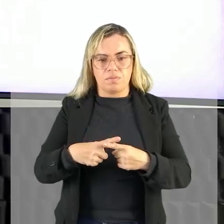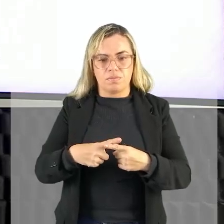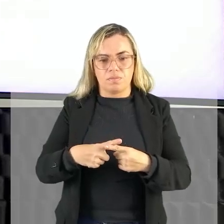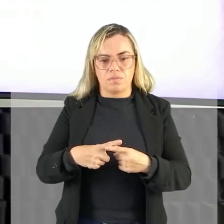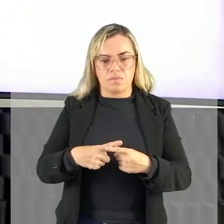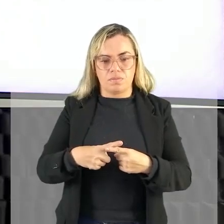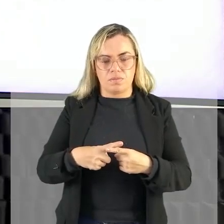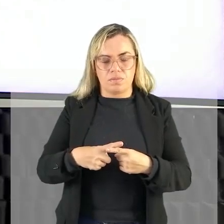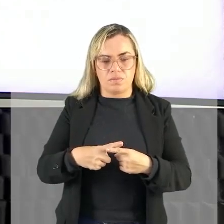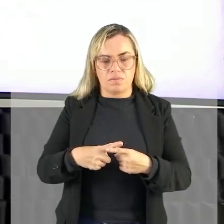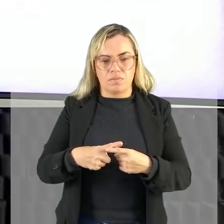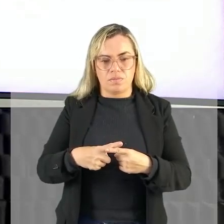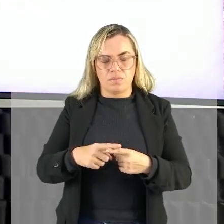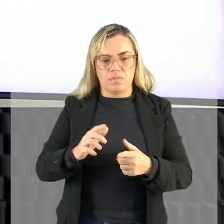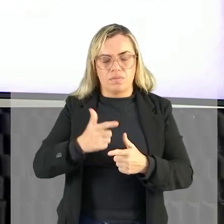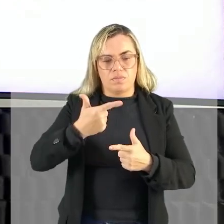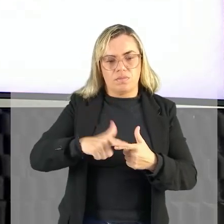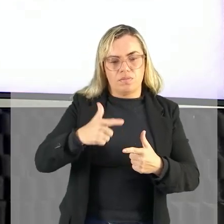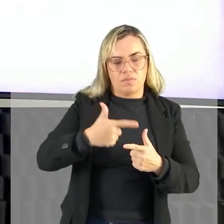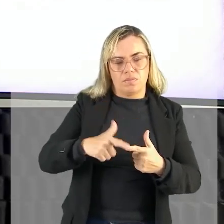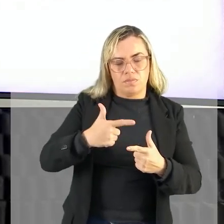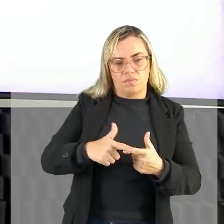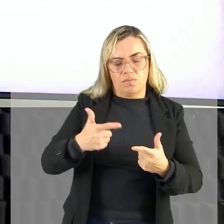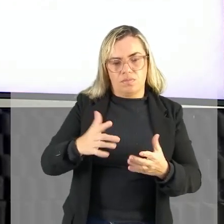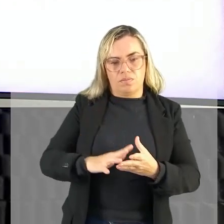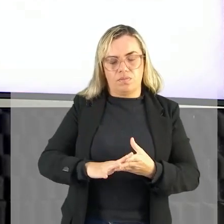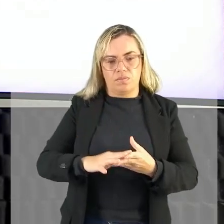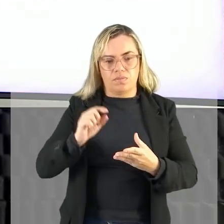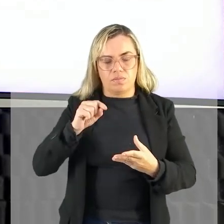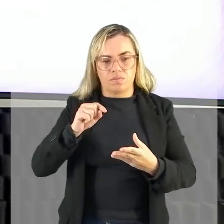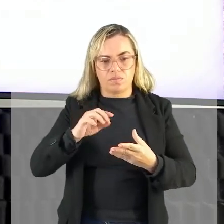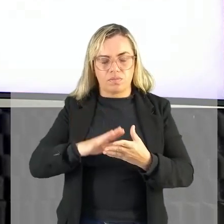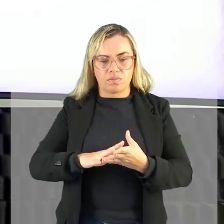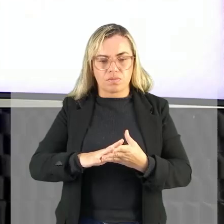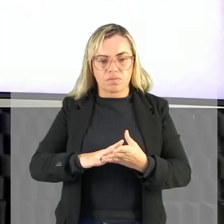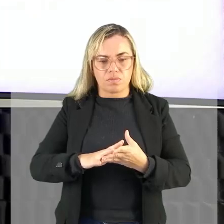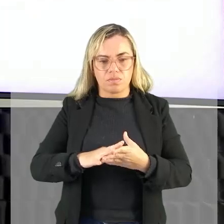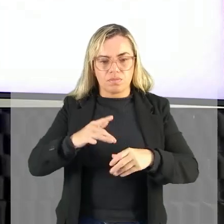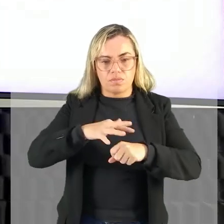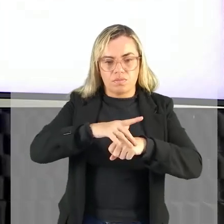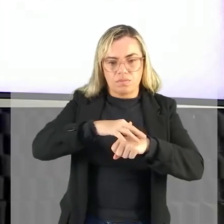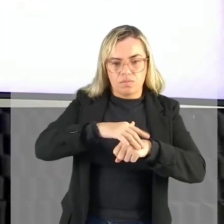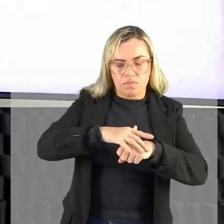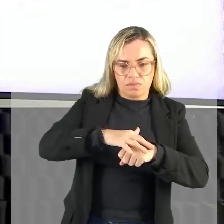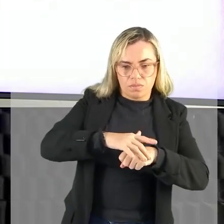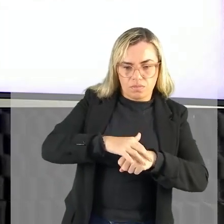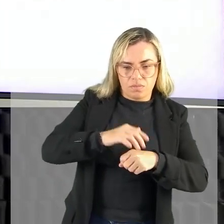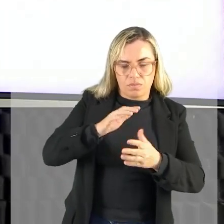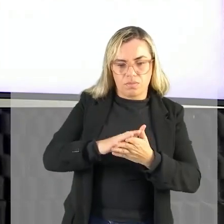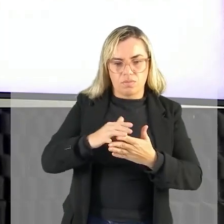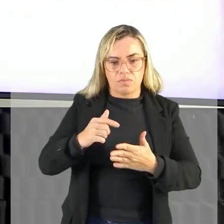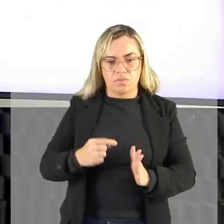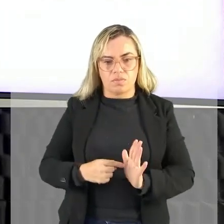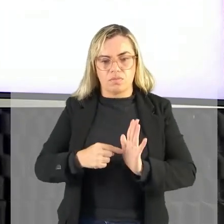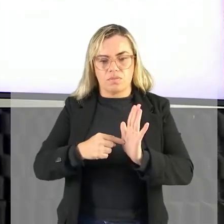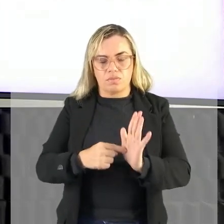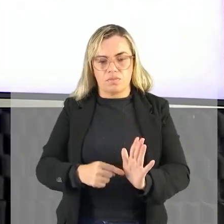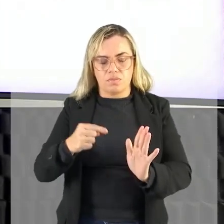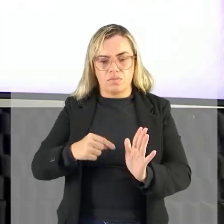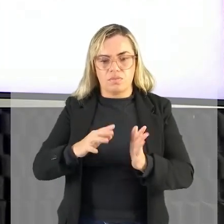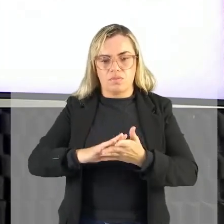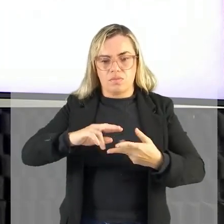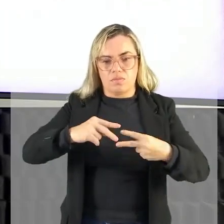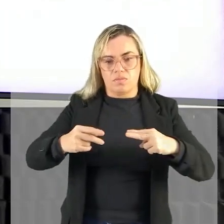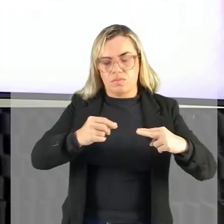se esse problema aqui recessivo, né, doença determinada por gene recessivo ligado ao sexo, ou